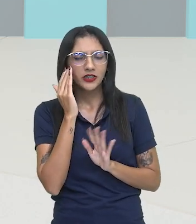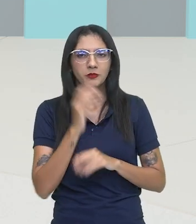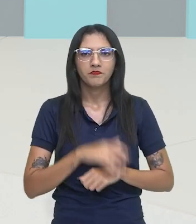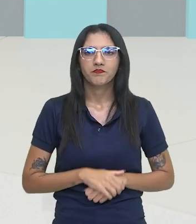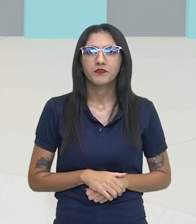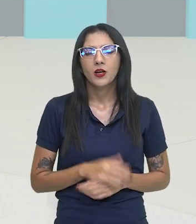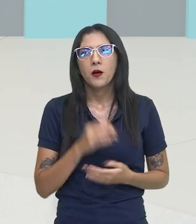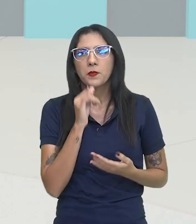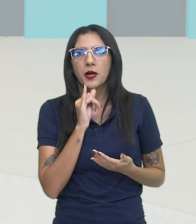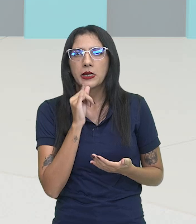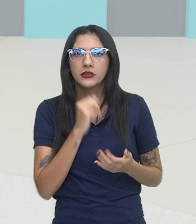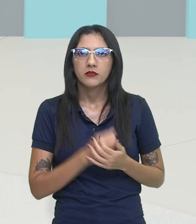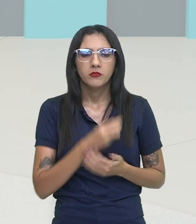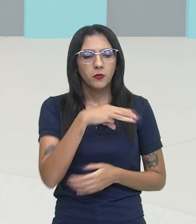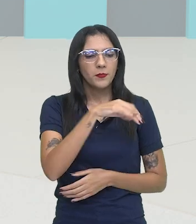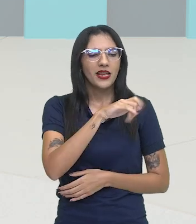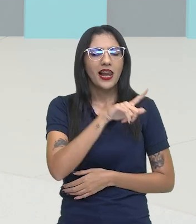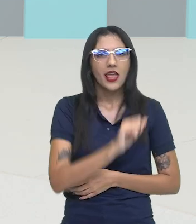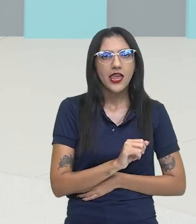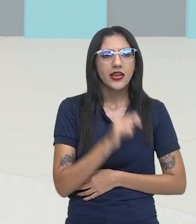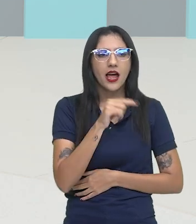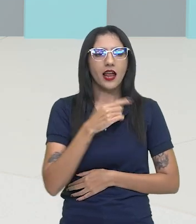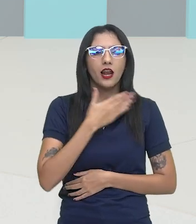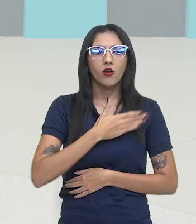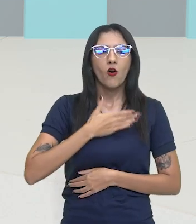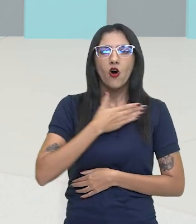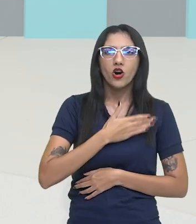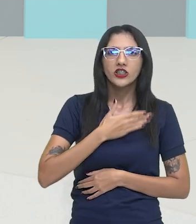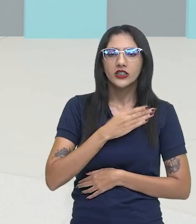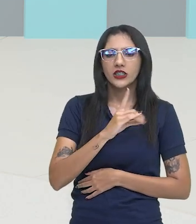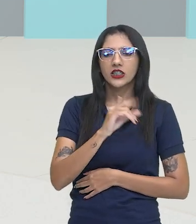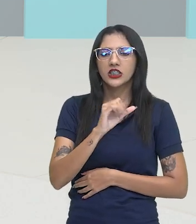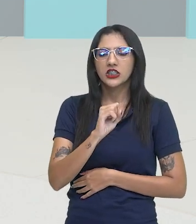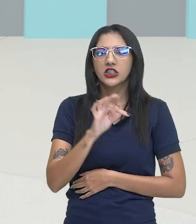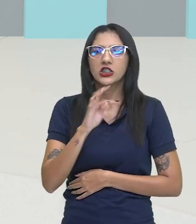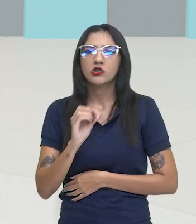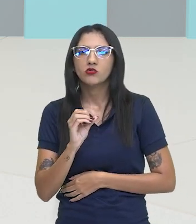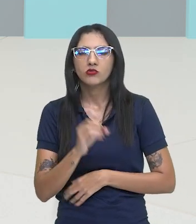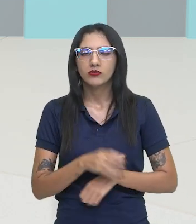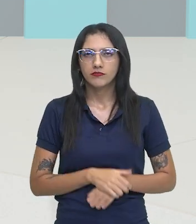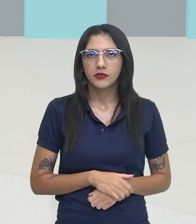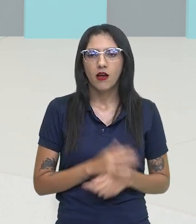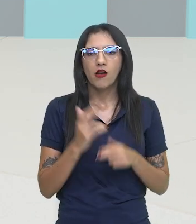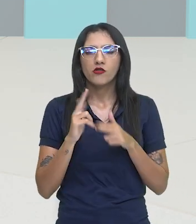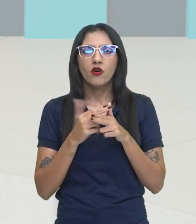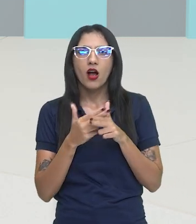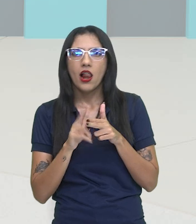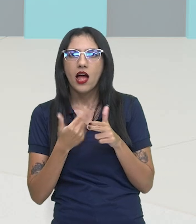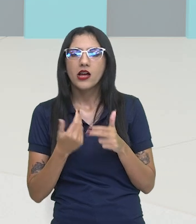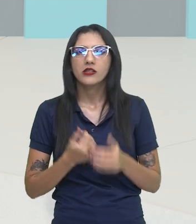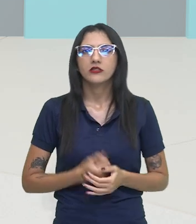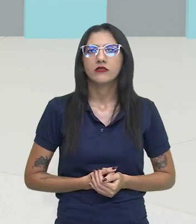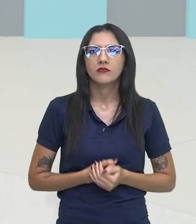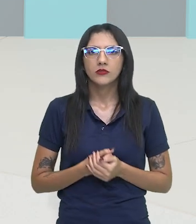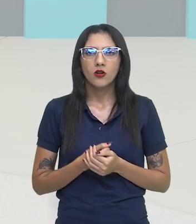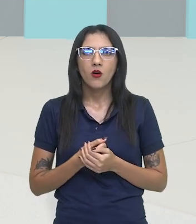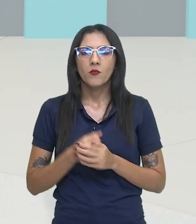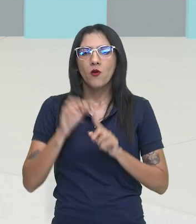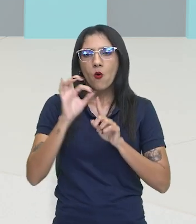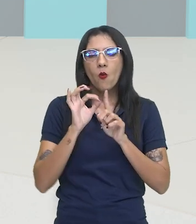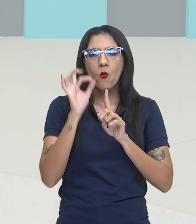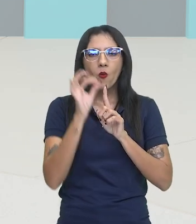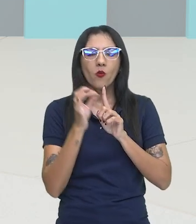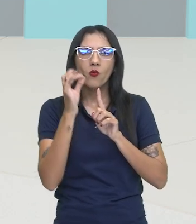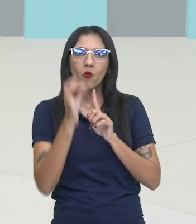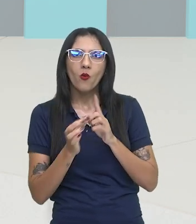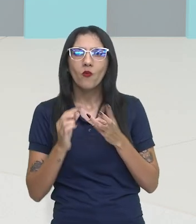Milena gosta destas coisas: chocolate, uvas e abacaxi. Então,